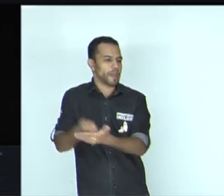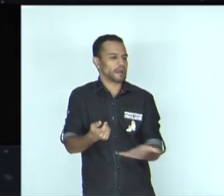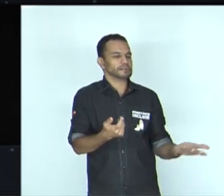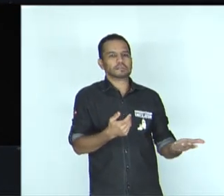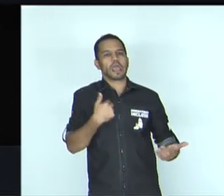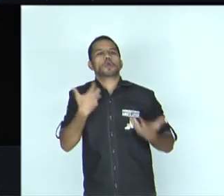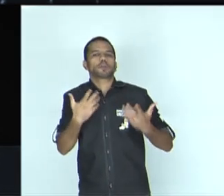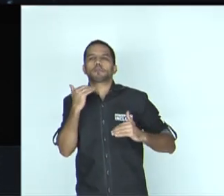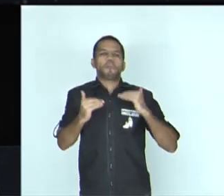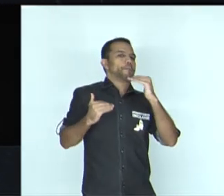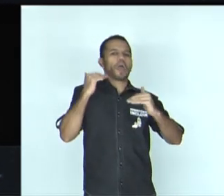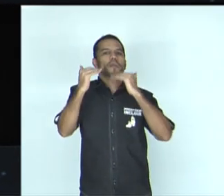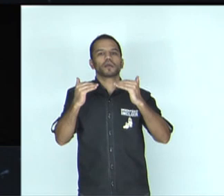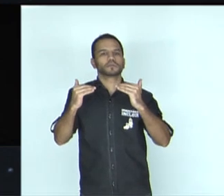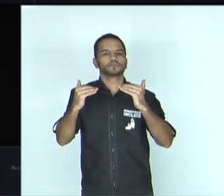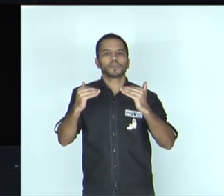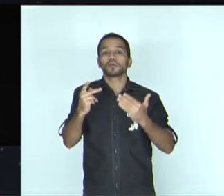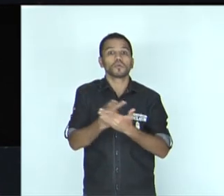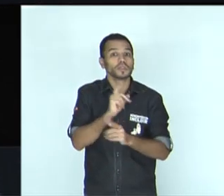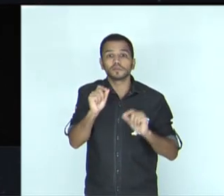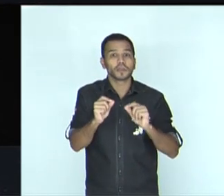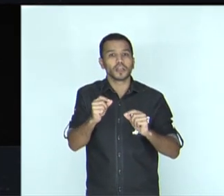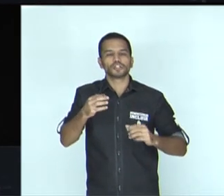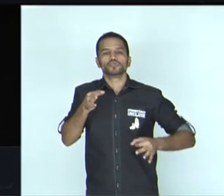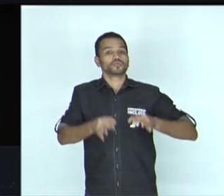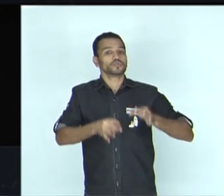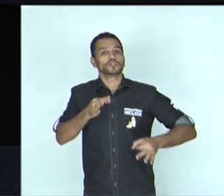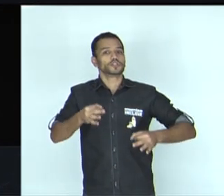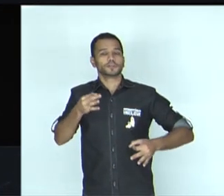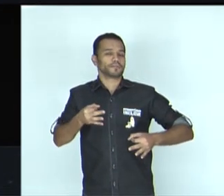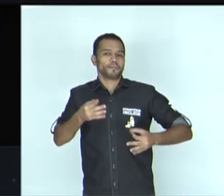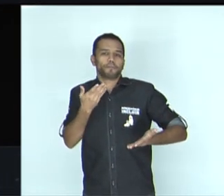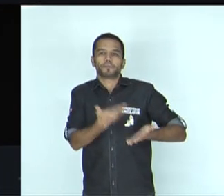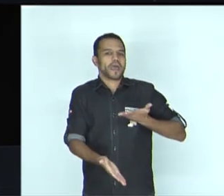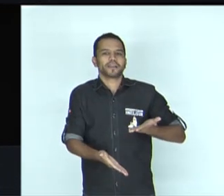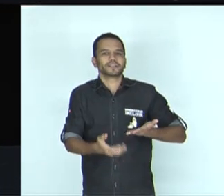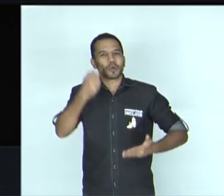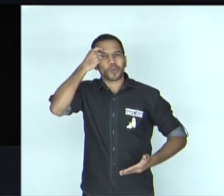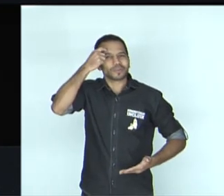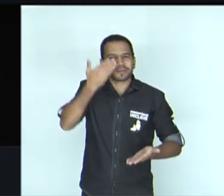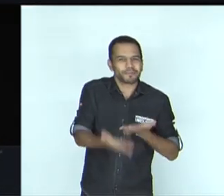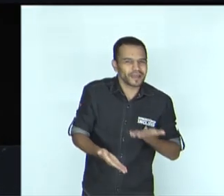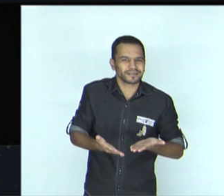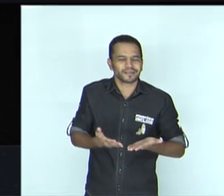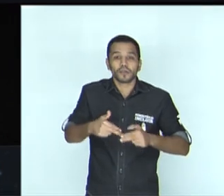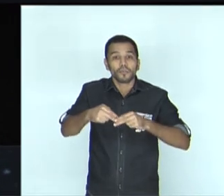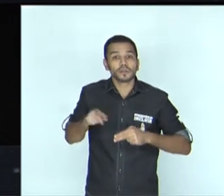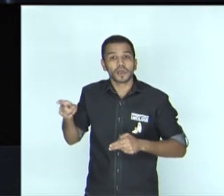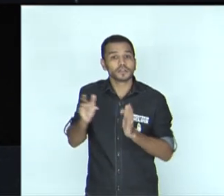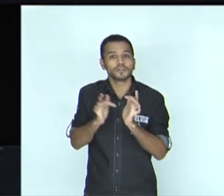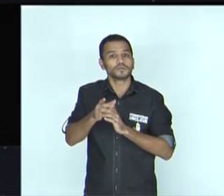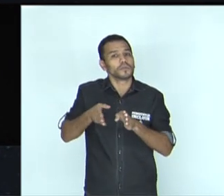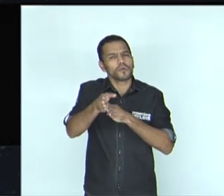essas pessoas, elas perdem o senso de justiça. Por isso Jesus está dizendo, olha, busque primeiro o reino